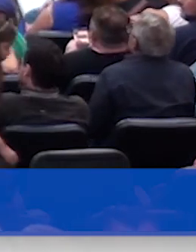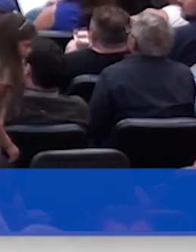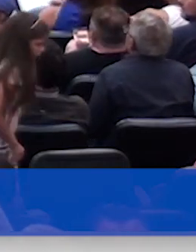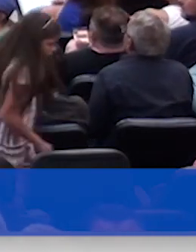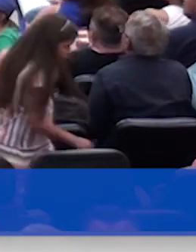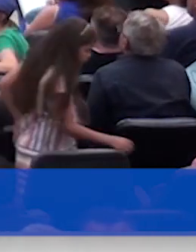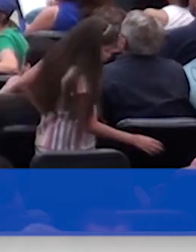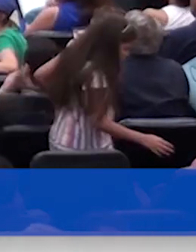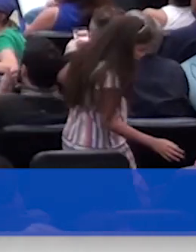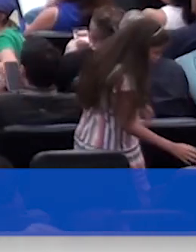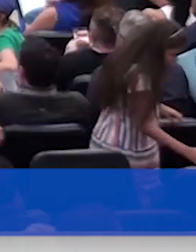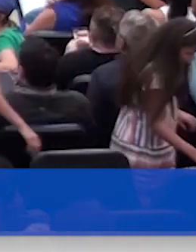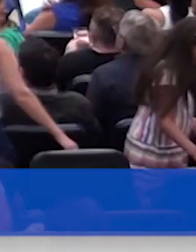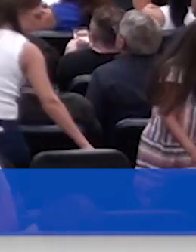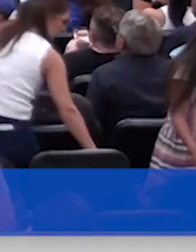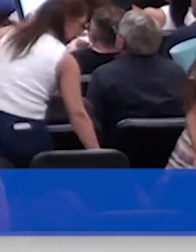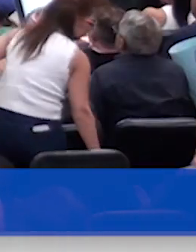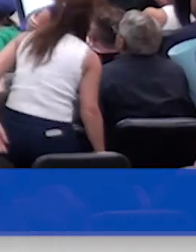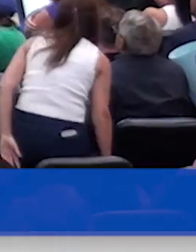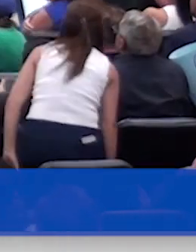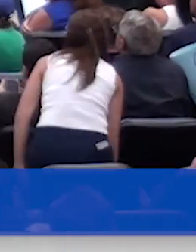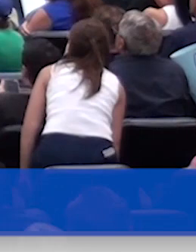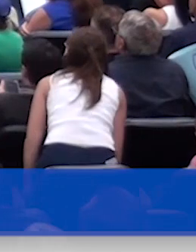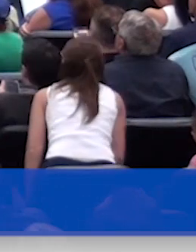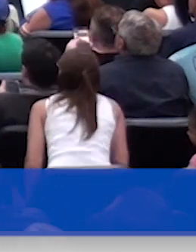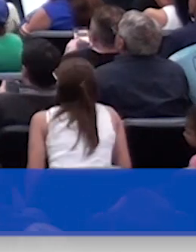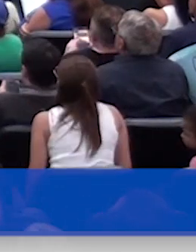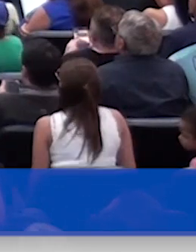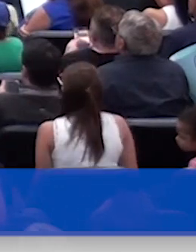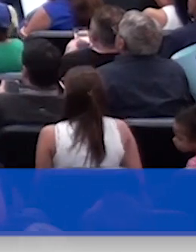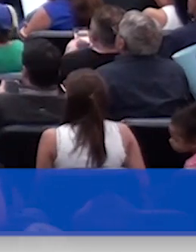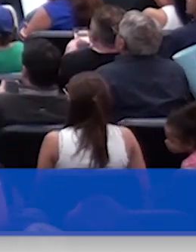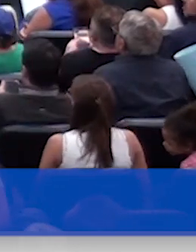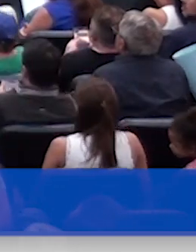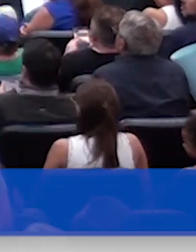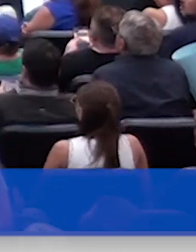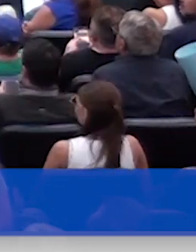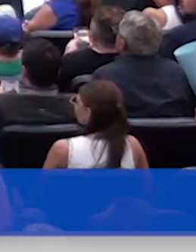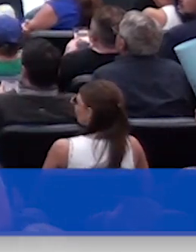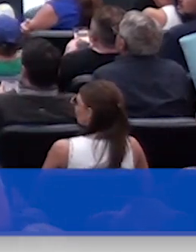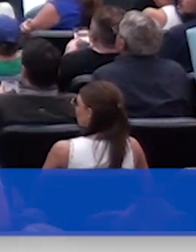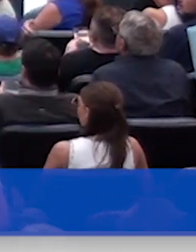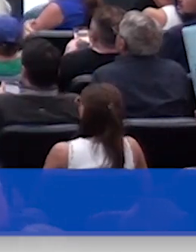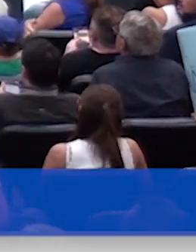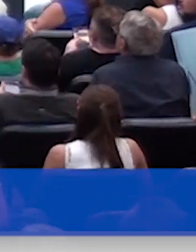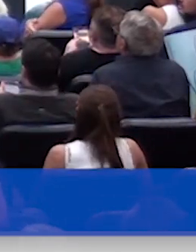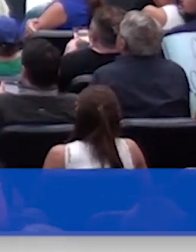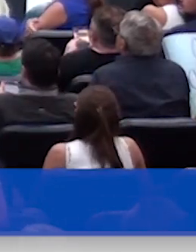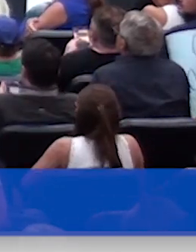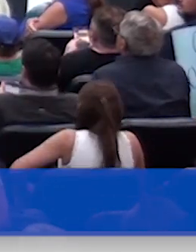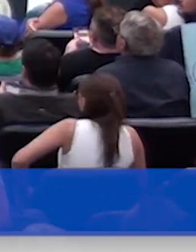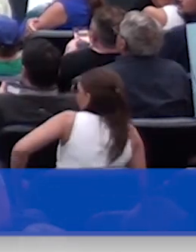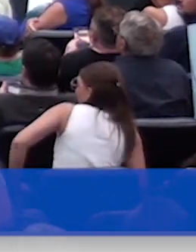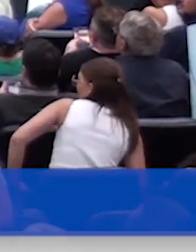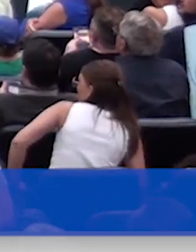Meu rapaz, aqui, infelizmente, o senhor será representado pelos vereadores que a população elegeu. Então, eu